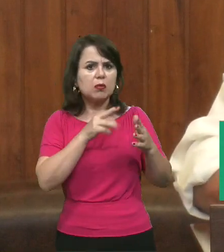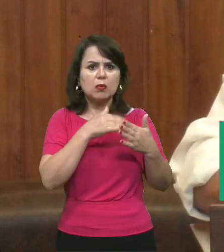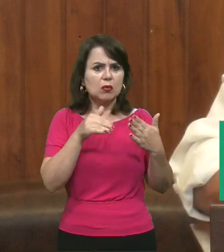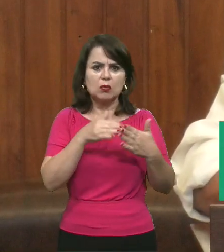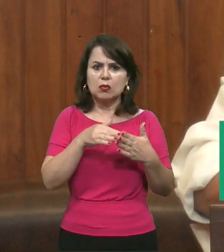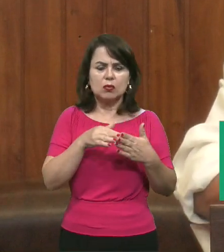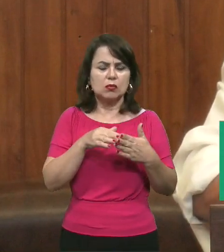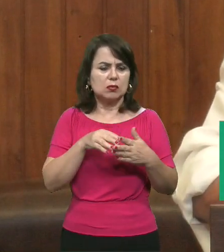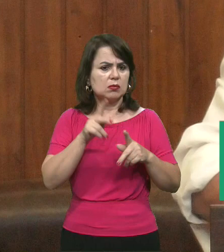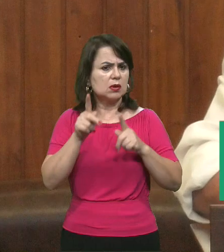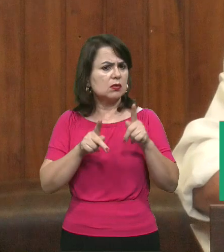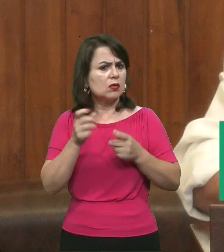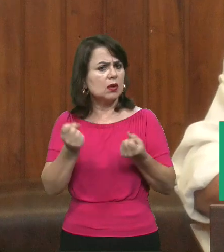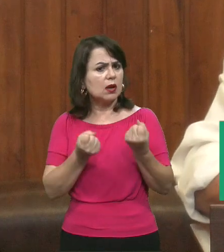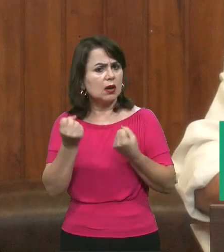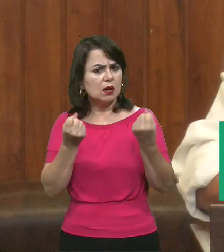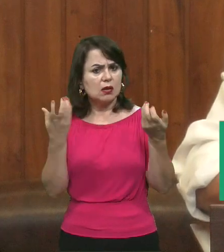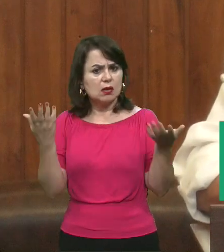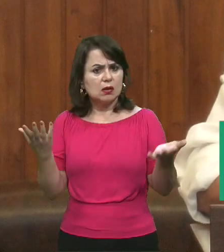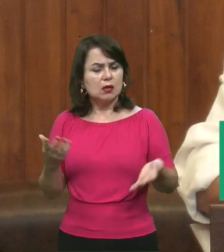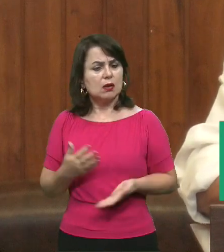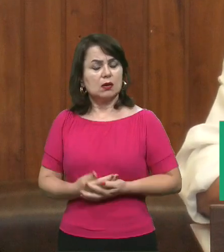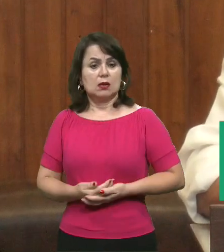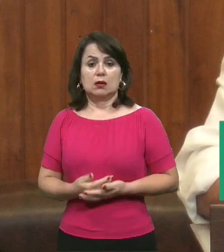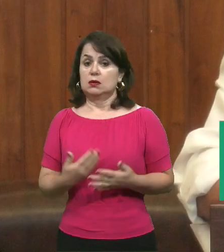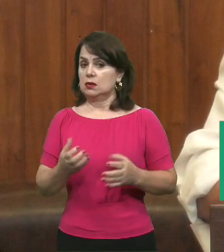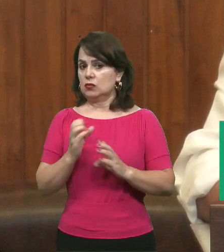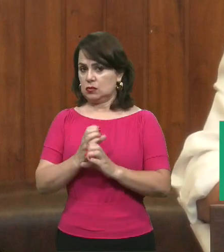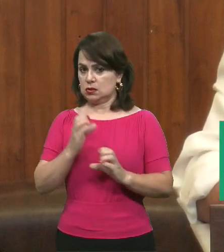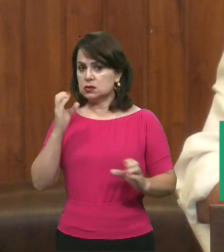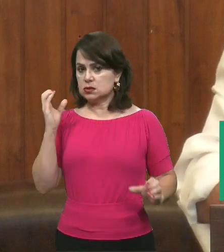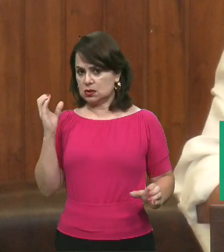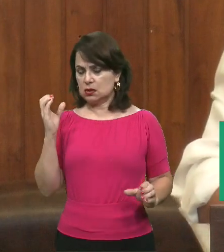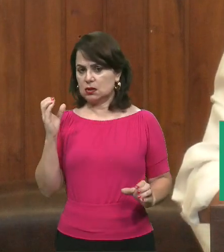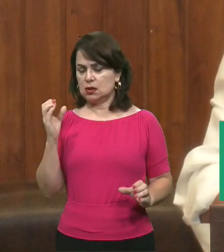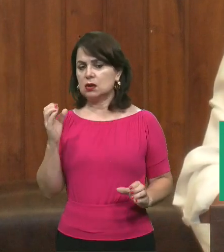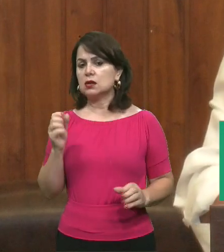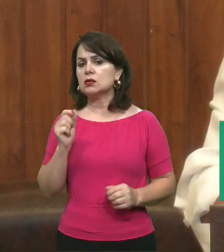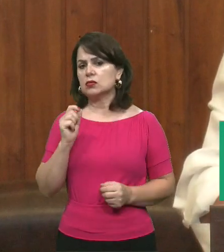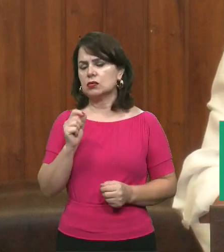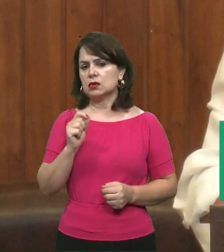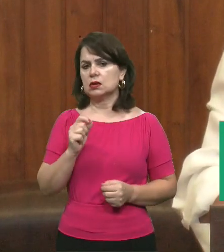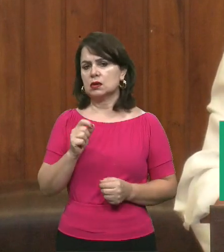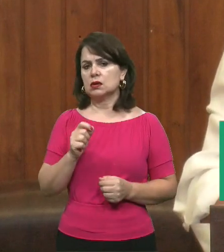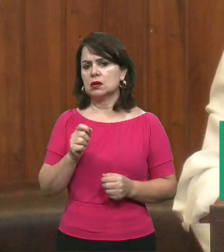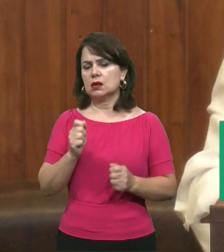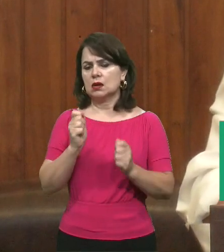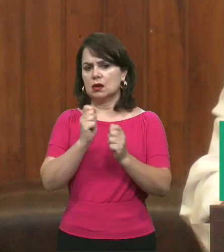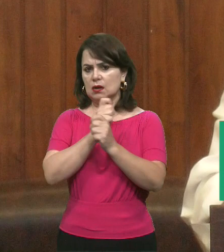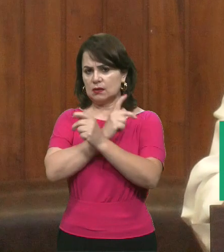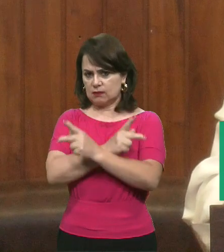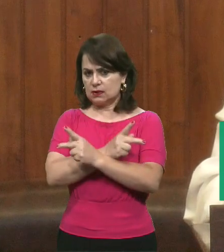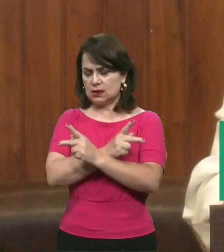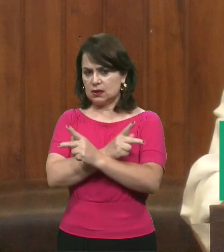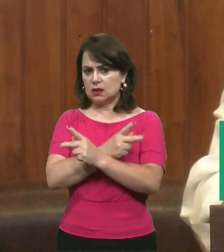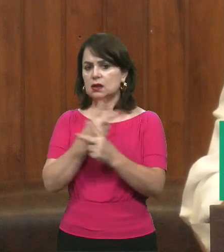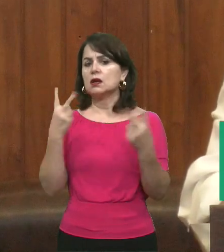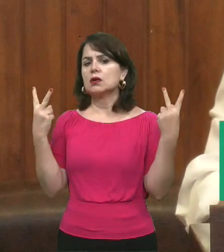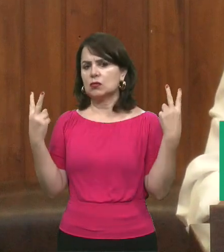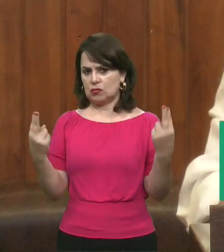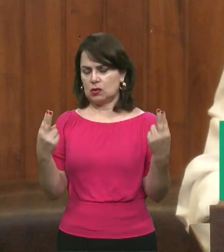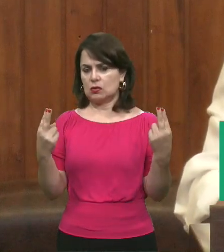O engenheiro que assinou o estudo técnico tem suspeita de... Em Avaré foi a mesma coisa. Tudo que aconteceu em